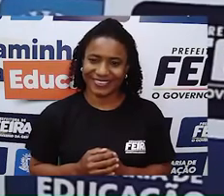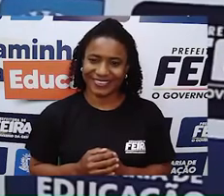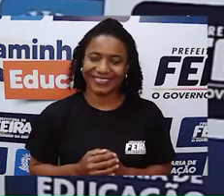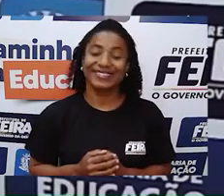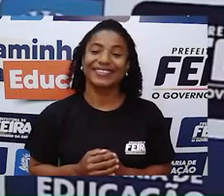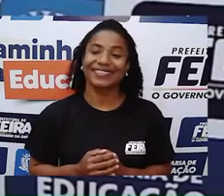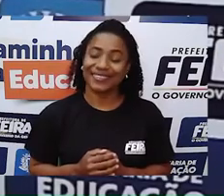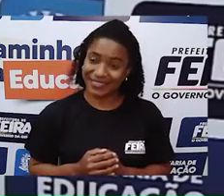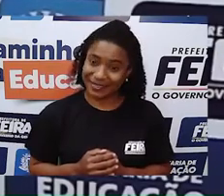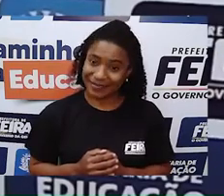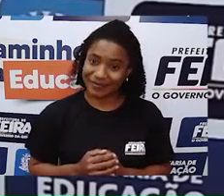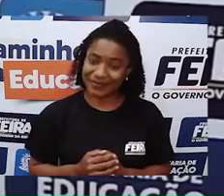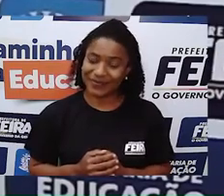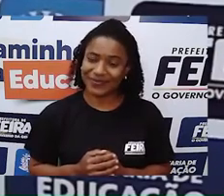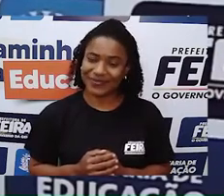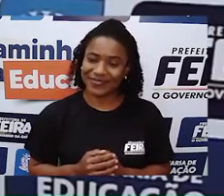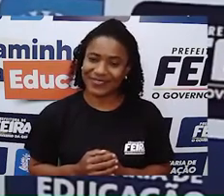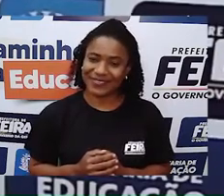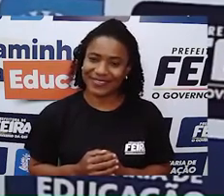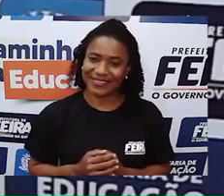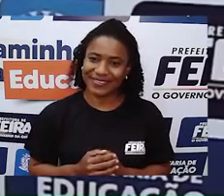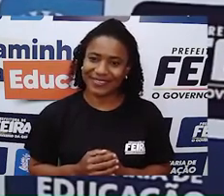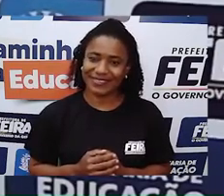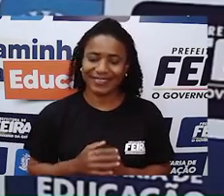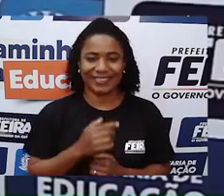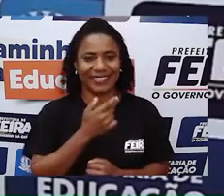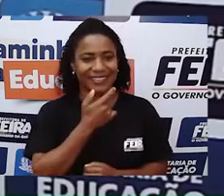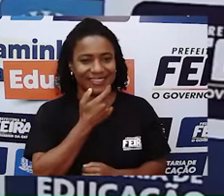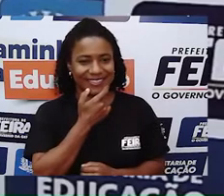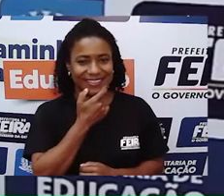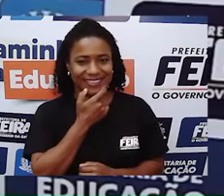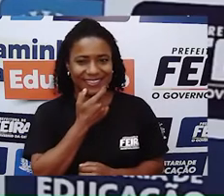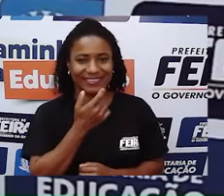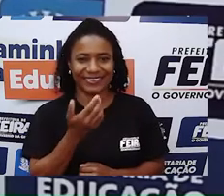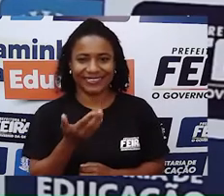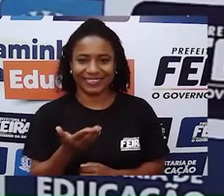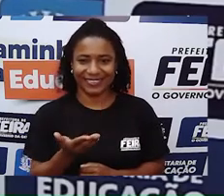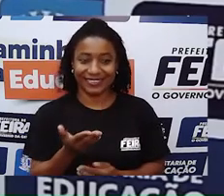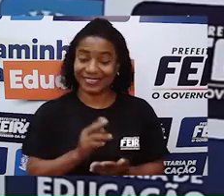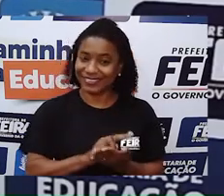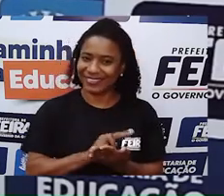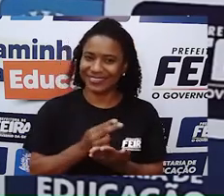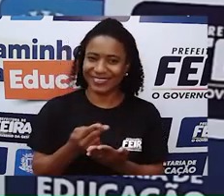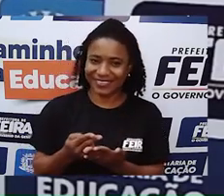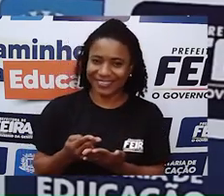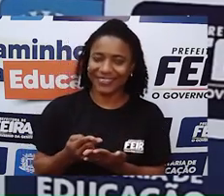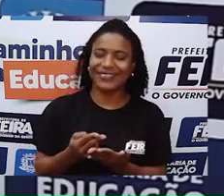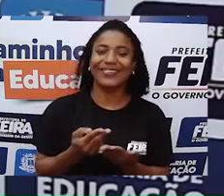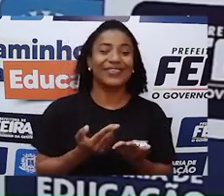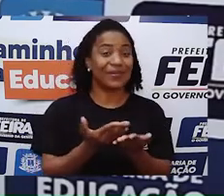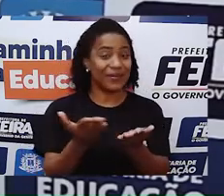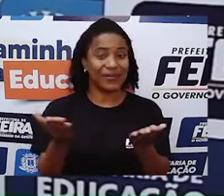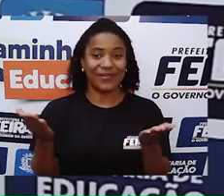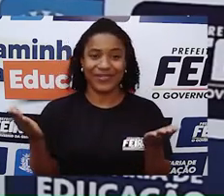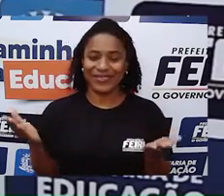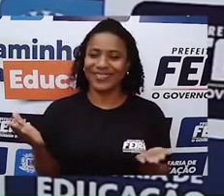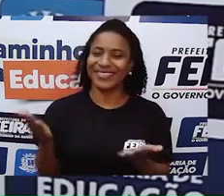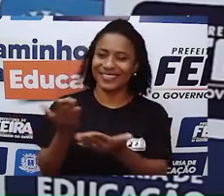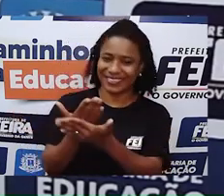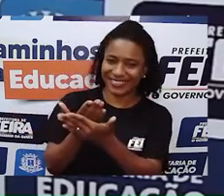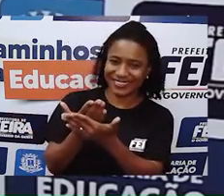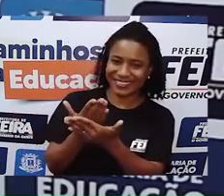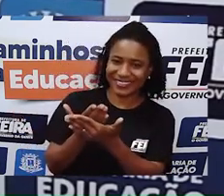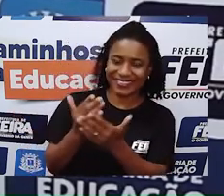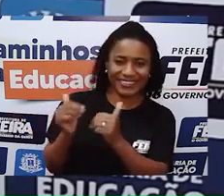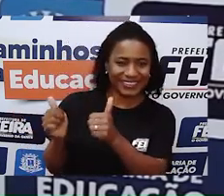well. Welcome to our English Class 5. Olá, estudantes. Eu sou Elsa Silva,